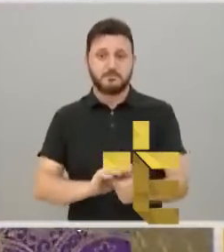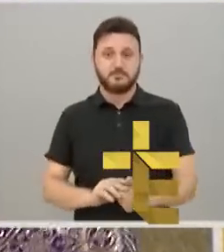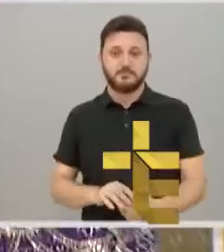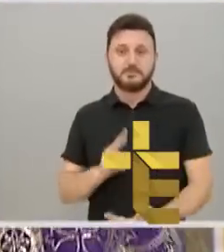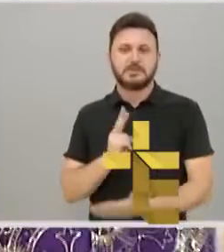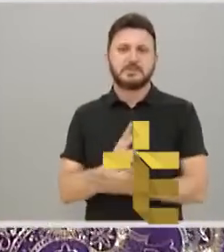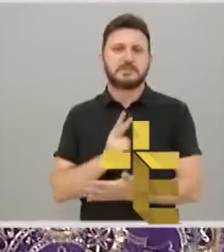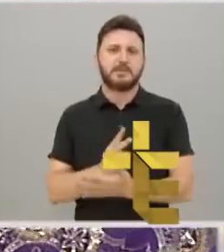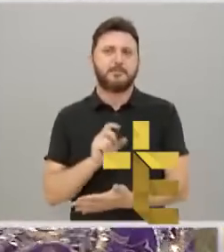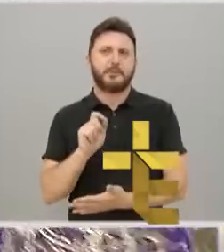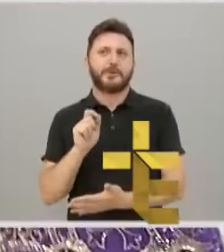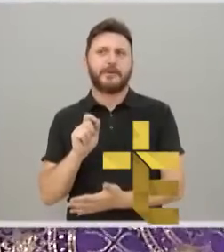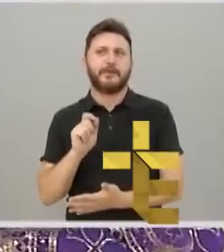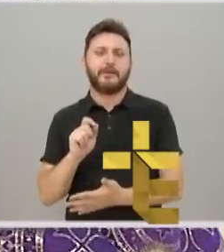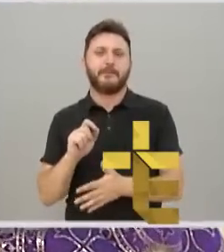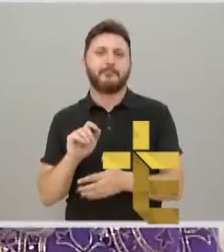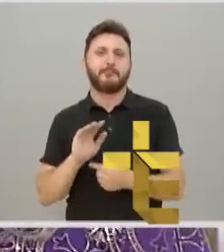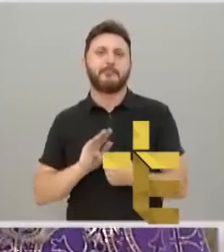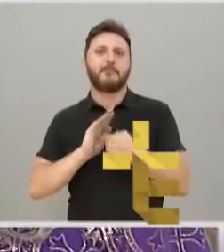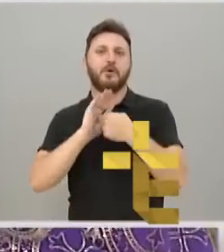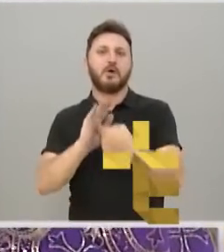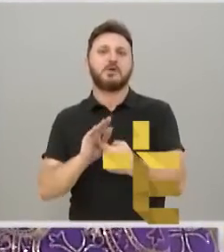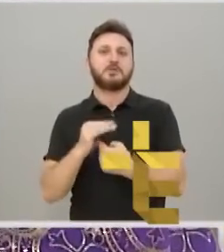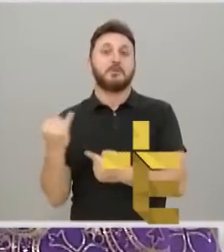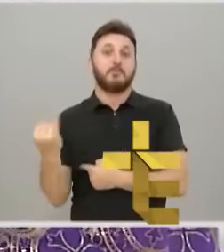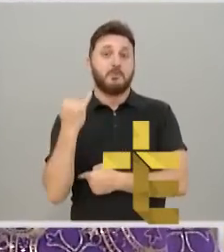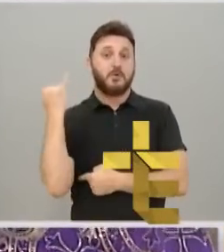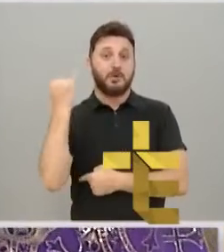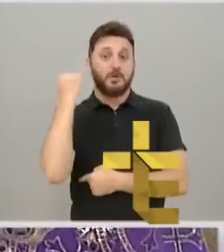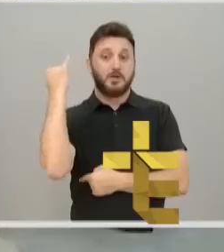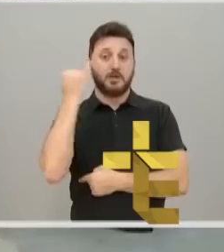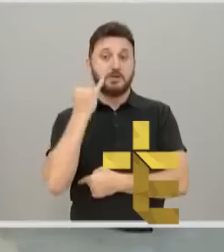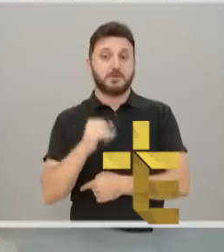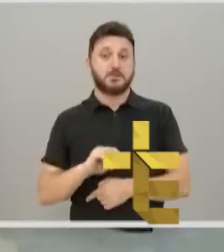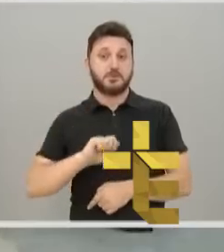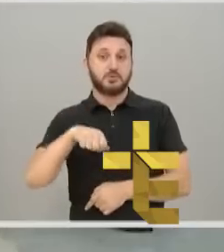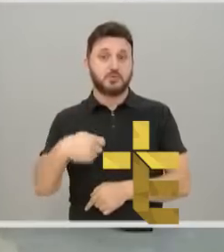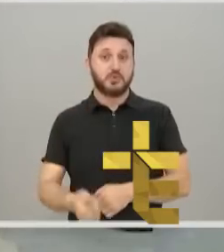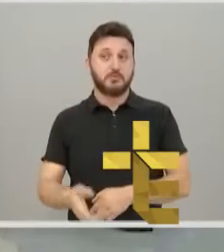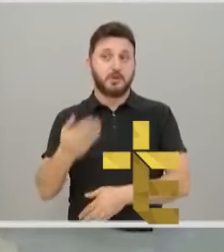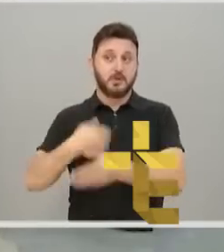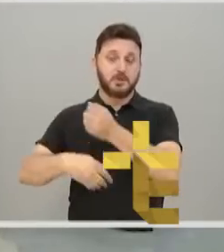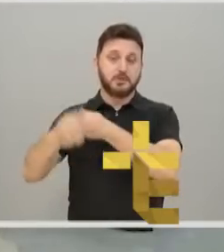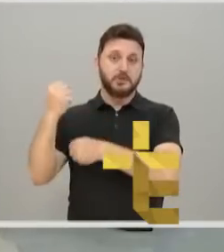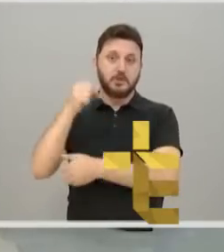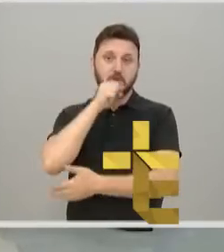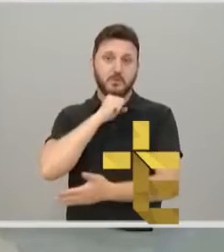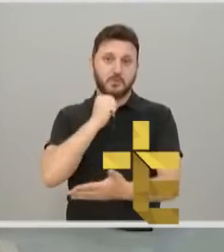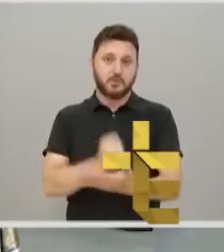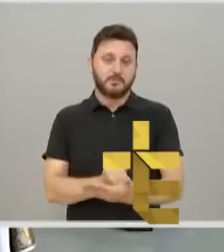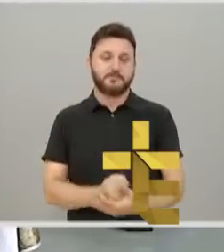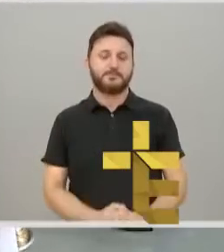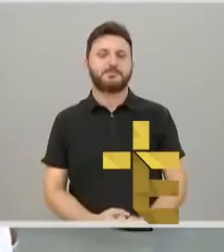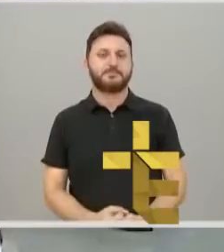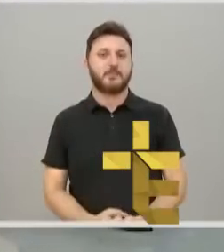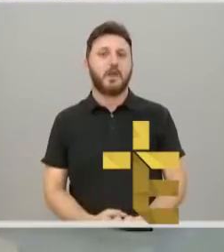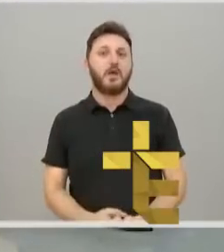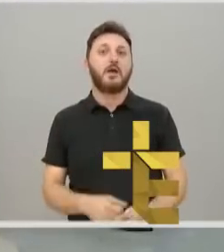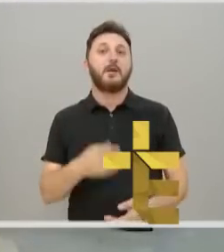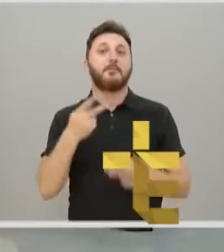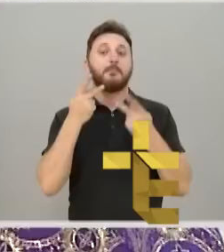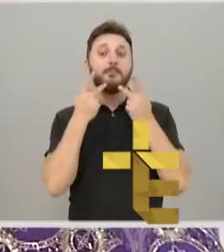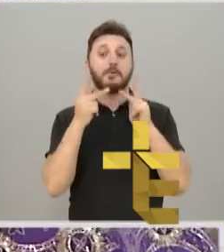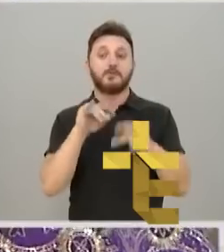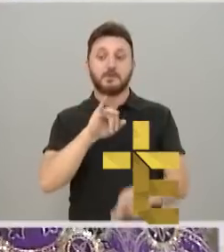sempre é um resgate importante do profeta Jeremias, de uma nova aliança que